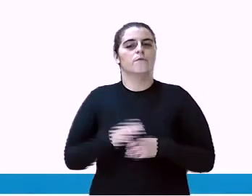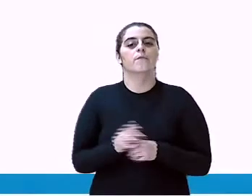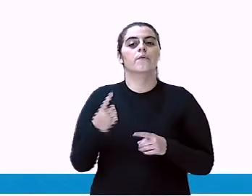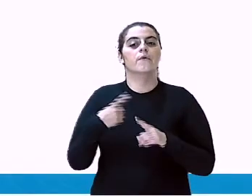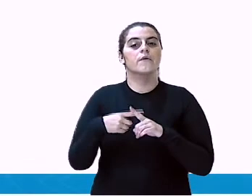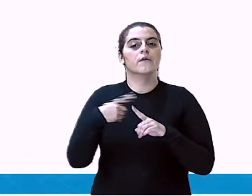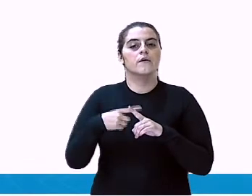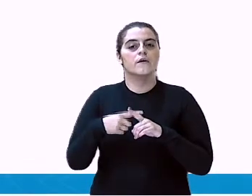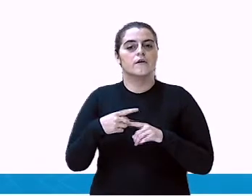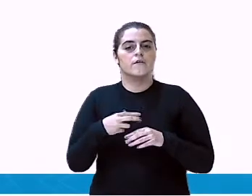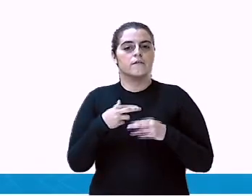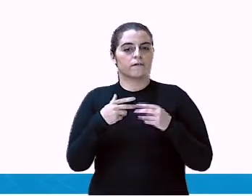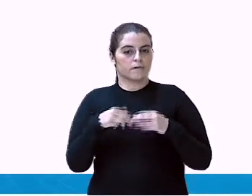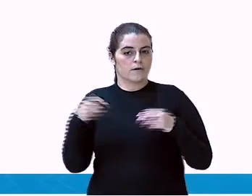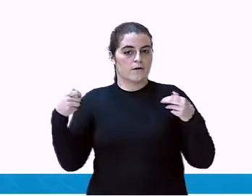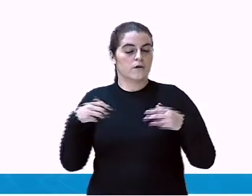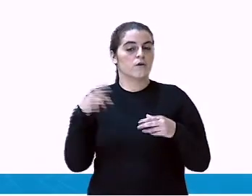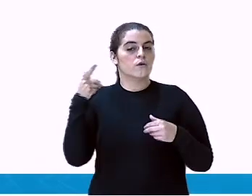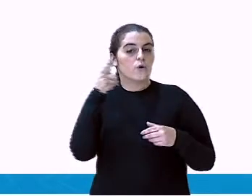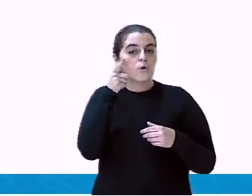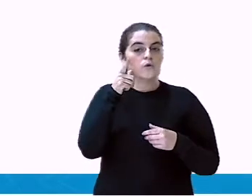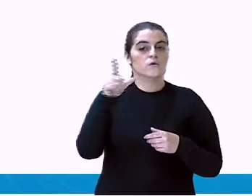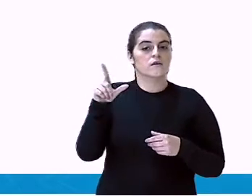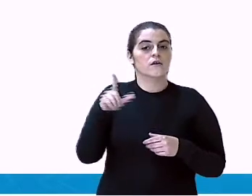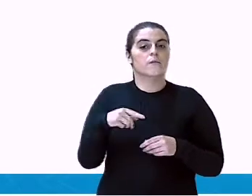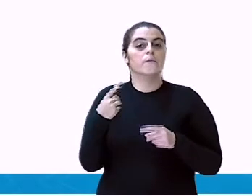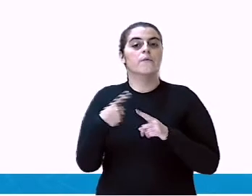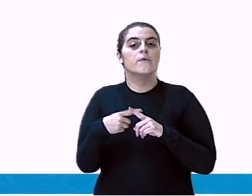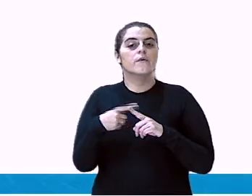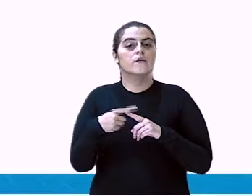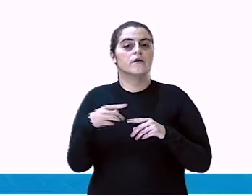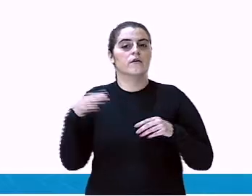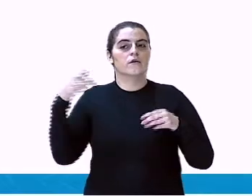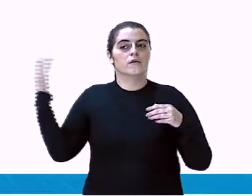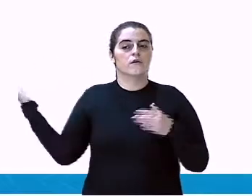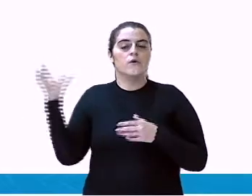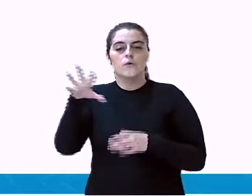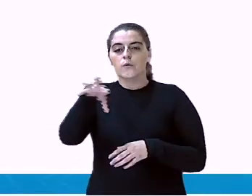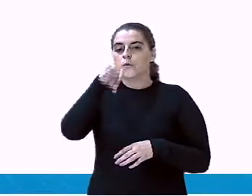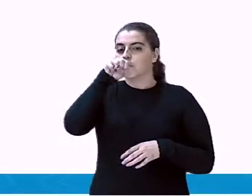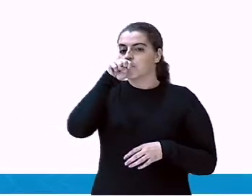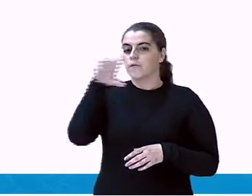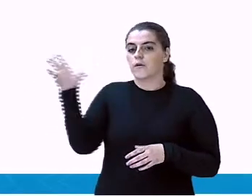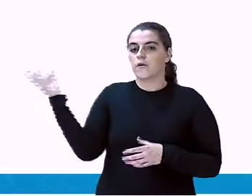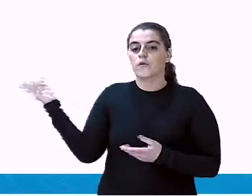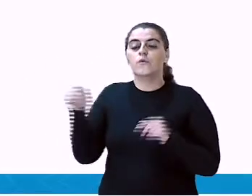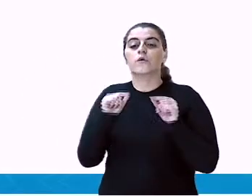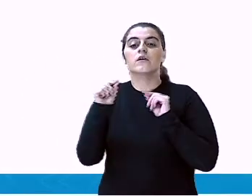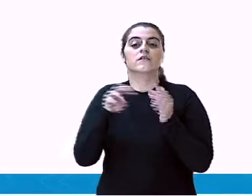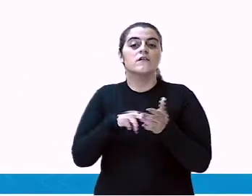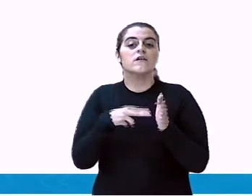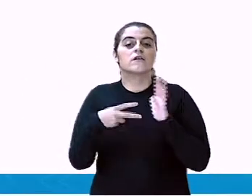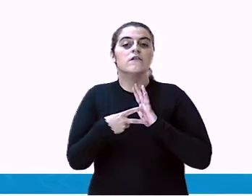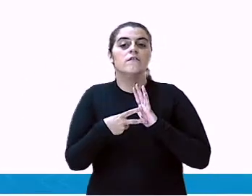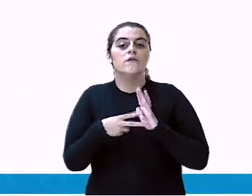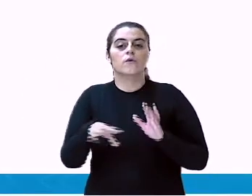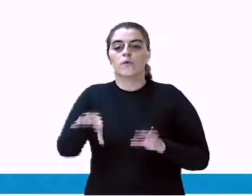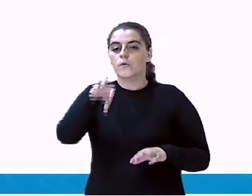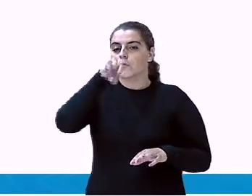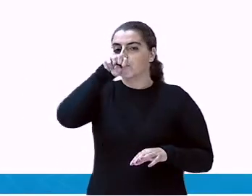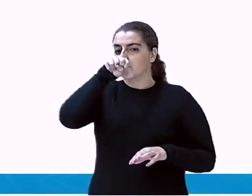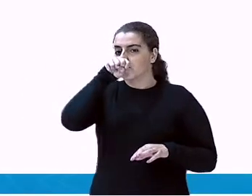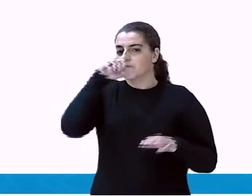porque a maioria deles nos alcança em razão da influência do ar. Ou seja, o ar age